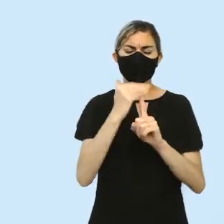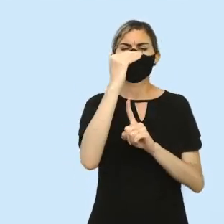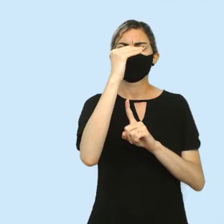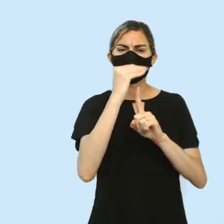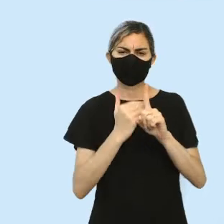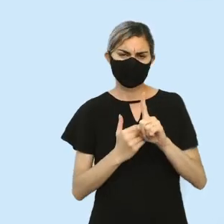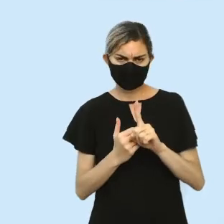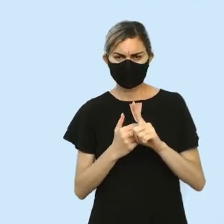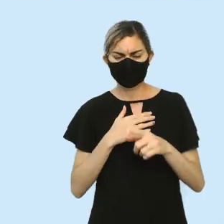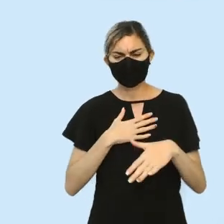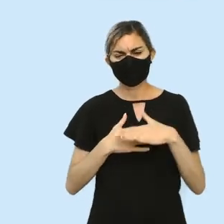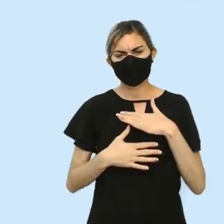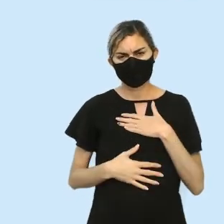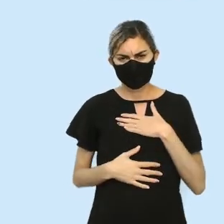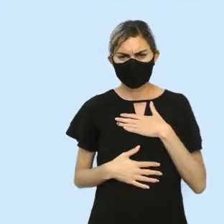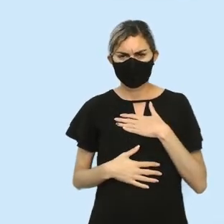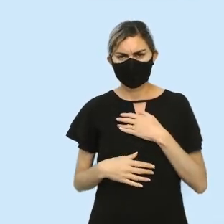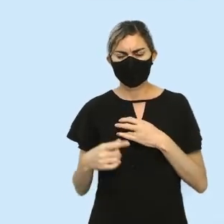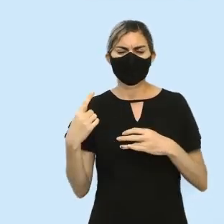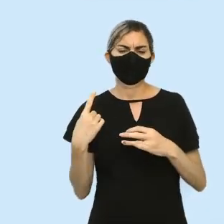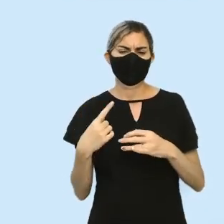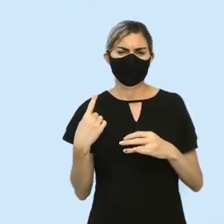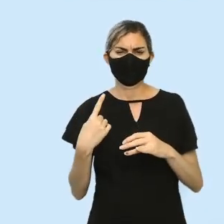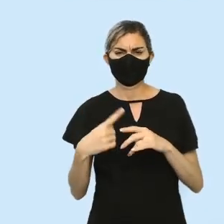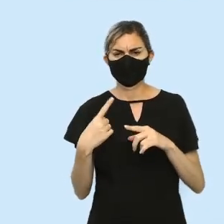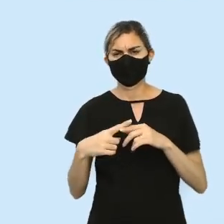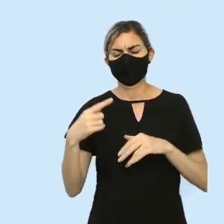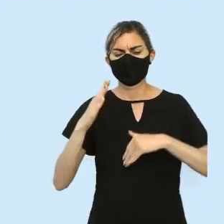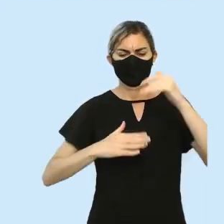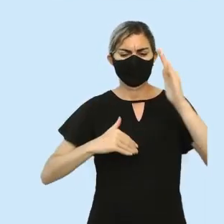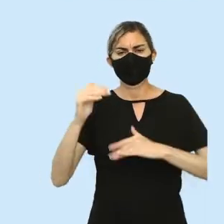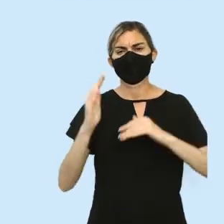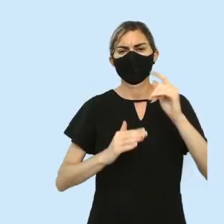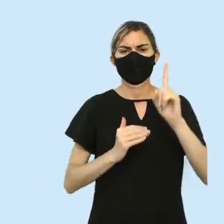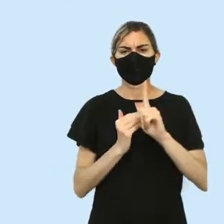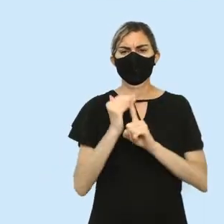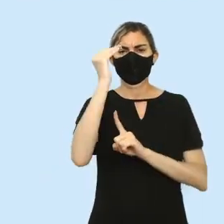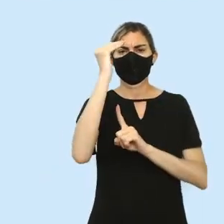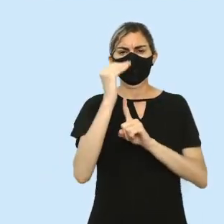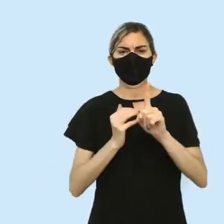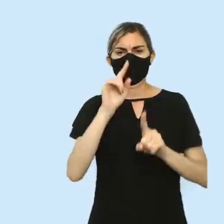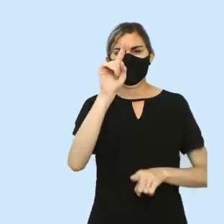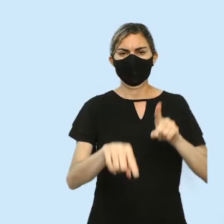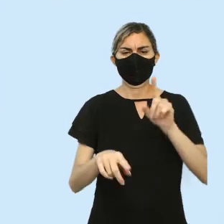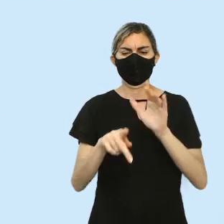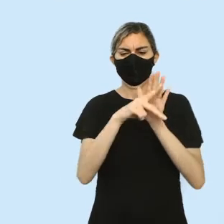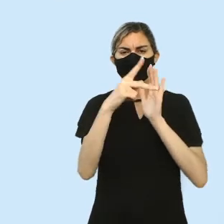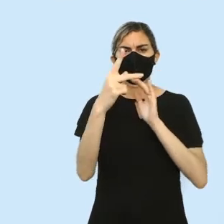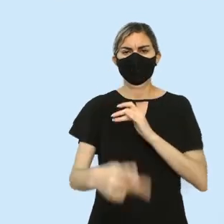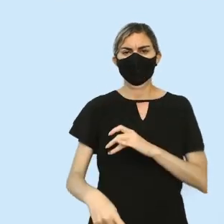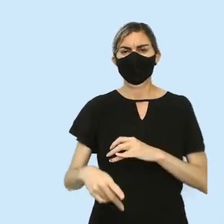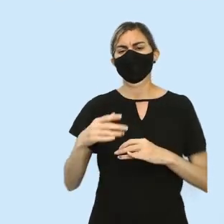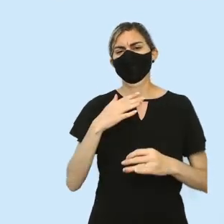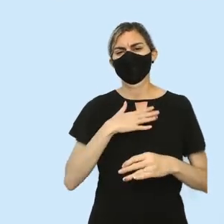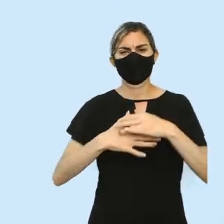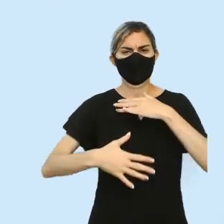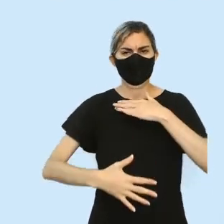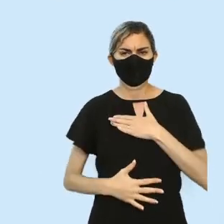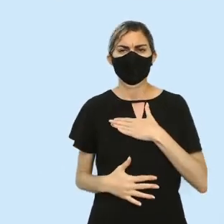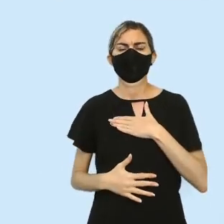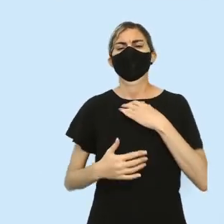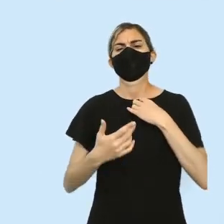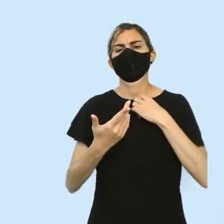temperatura do corpo, porque a capacidade térmica é uma propriedade do